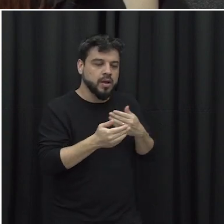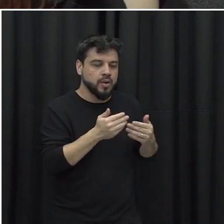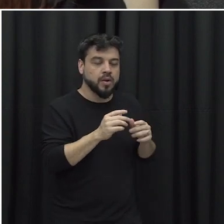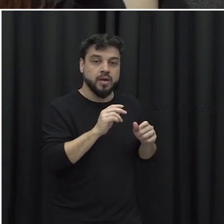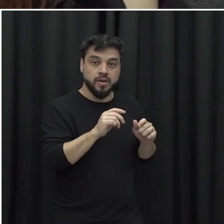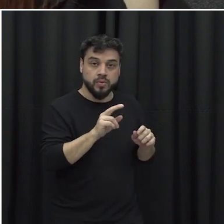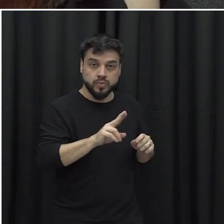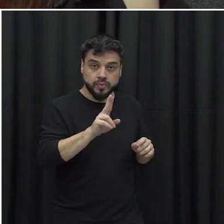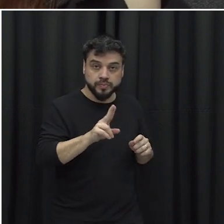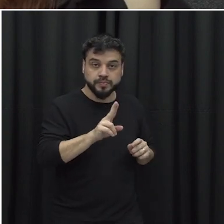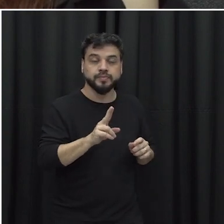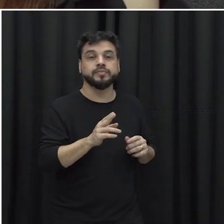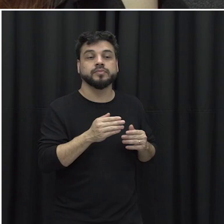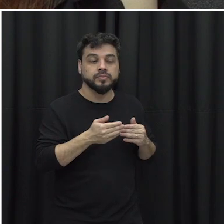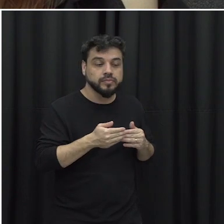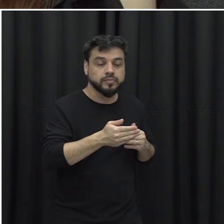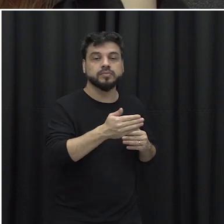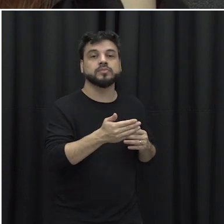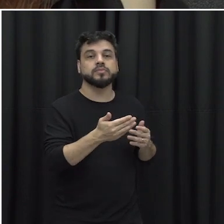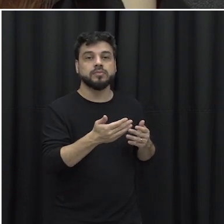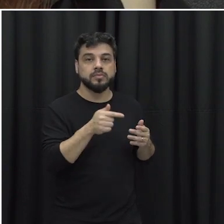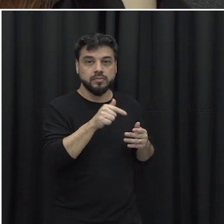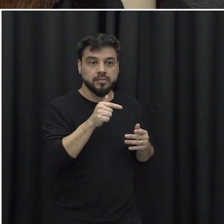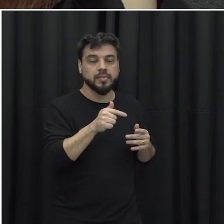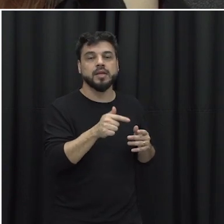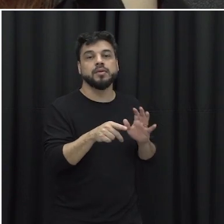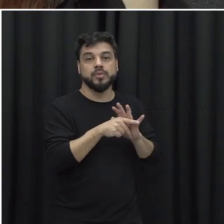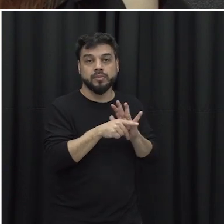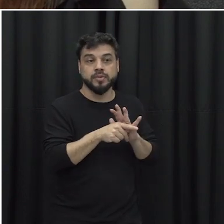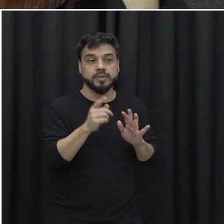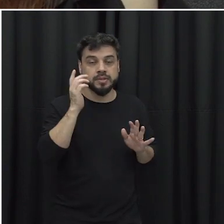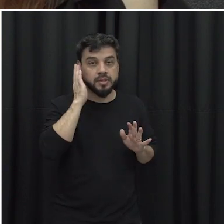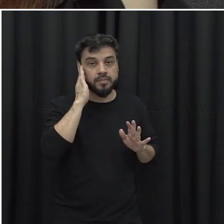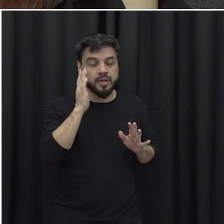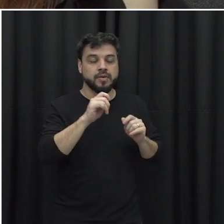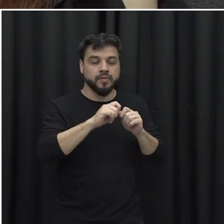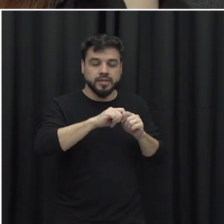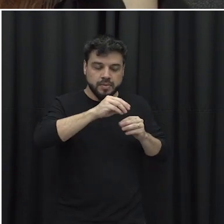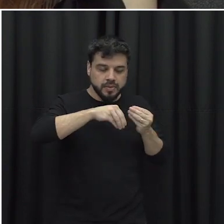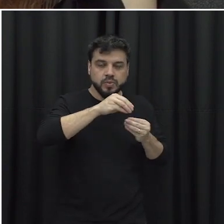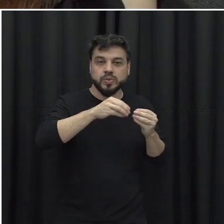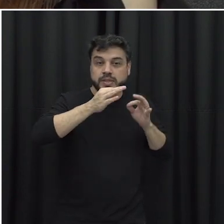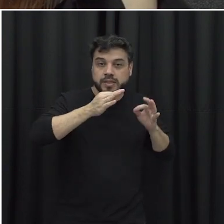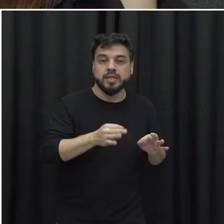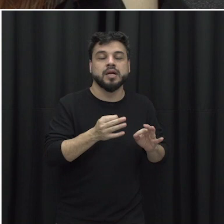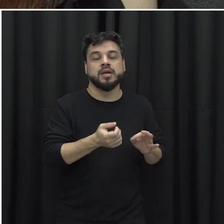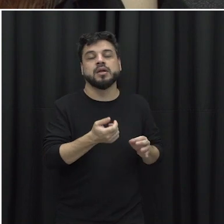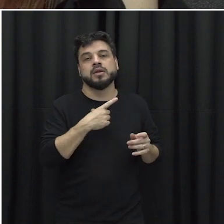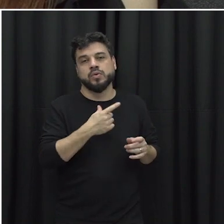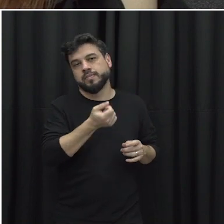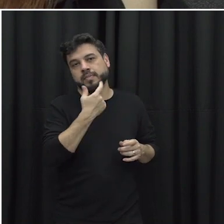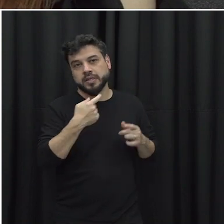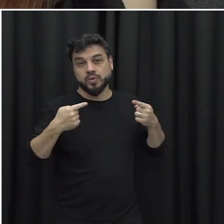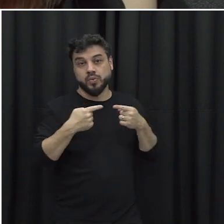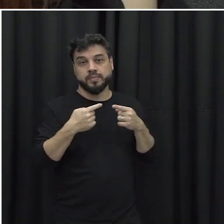está produzindo nessa concentração, até para poder fazer a diluição correta e tomar a medicação de forma correta. Então, precisa de várias pessoas junto